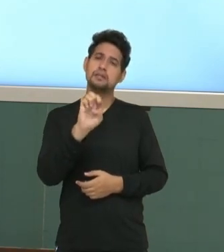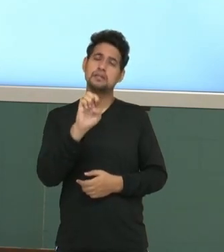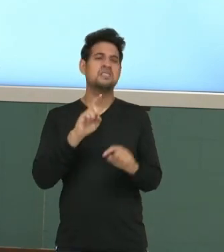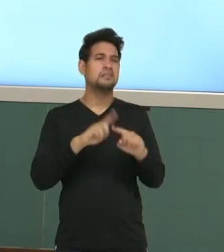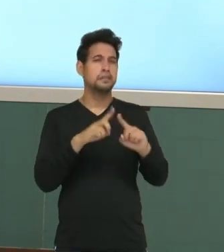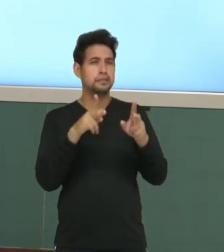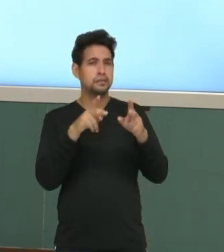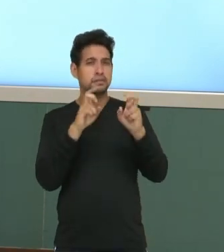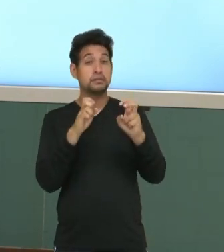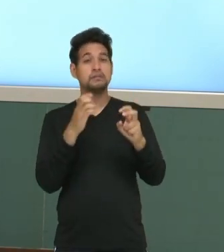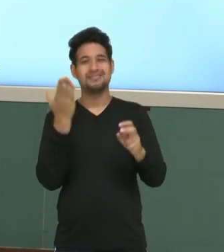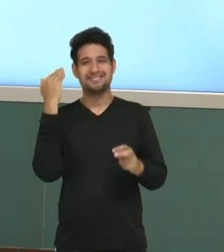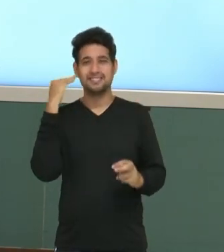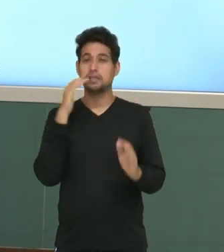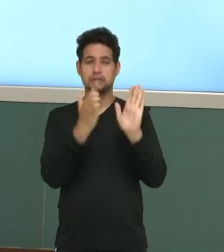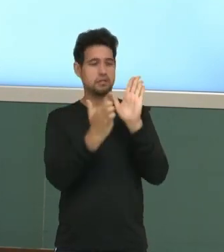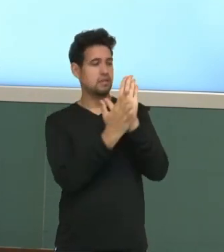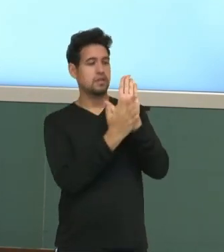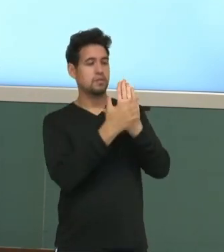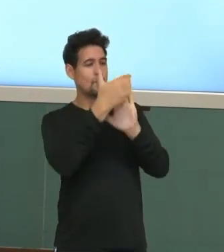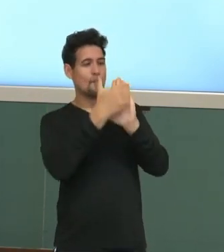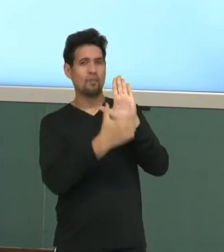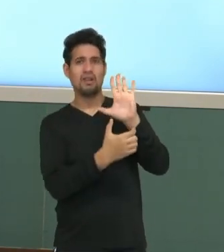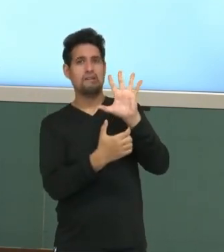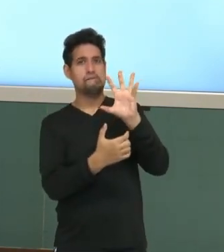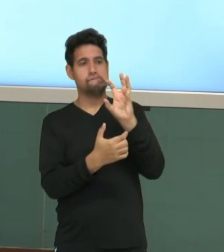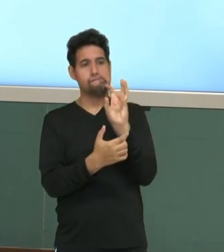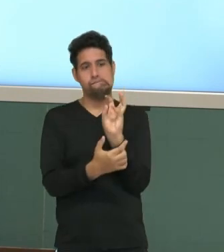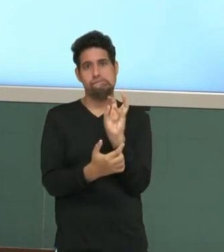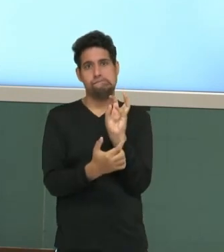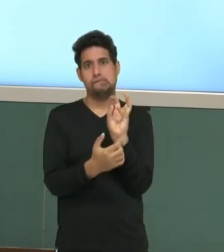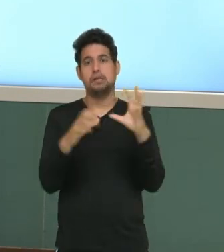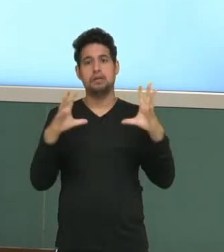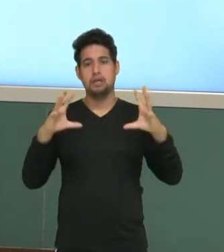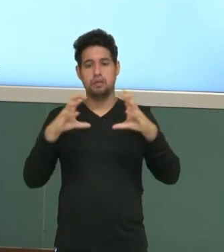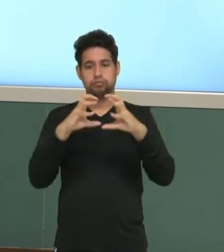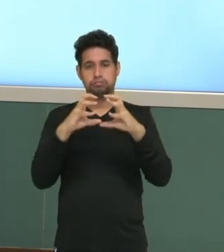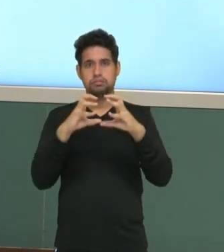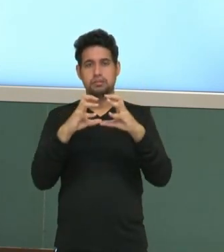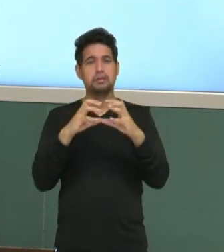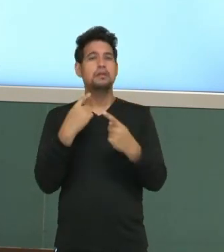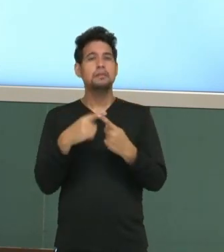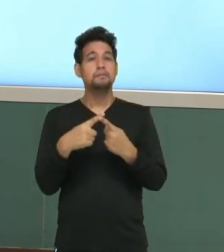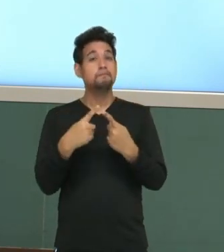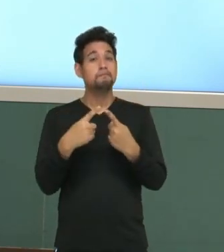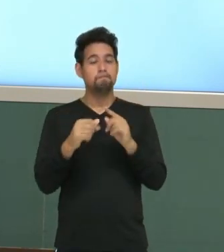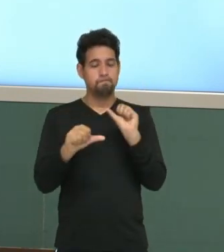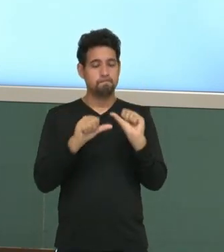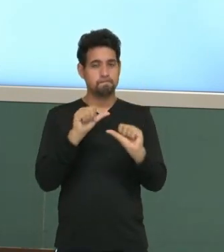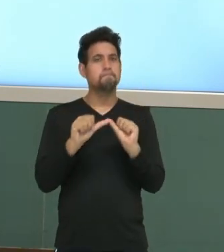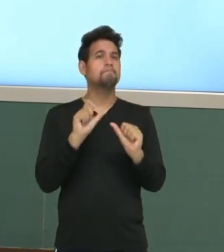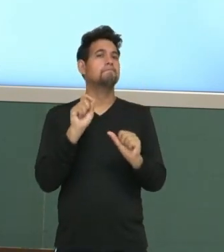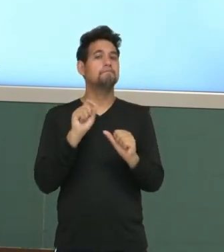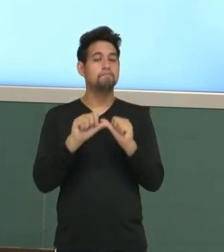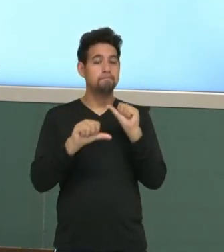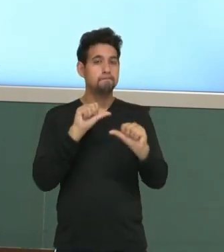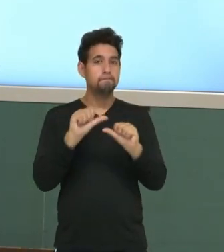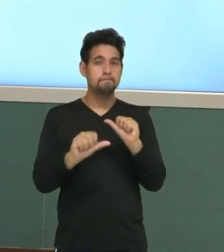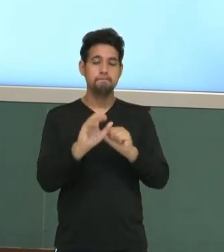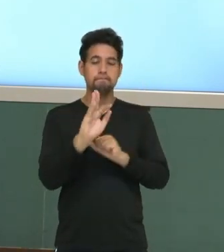que o formato mudou, o tamanho ficou mais comprimido? Então é um exemplo de uma